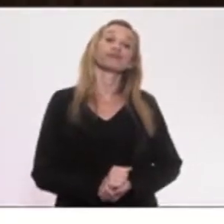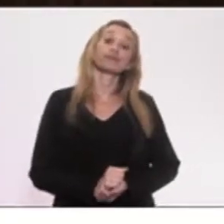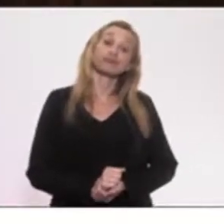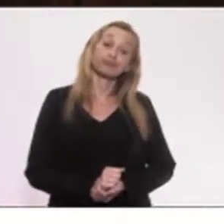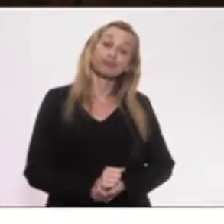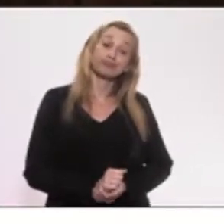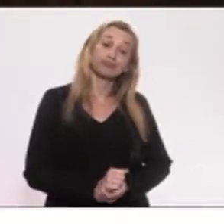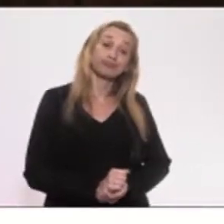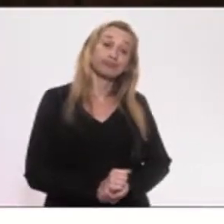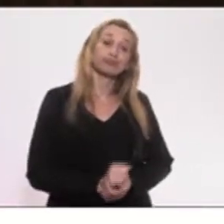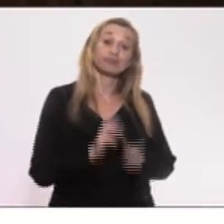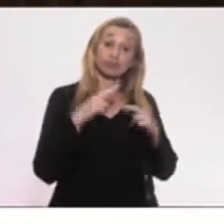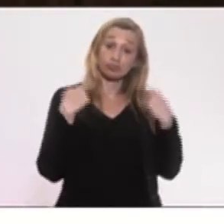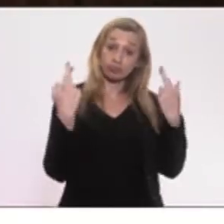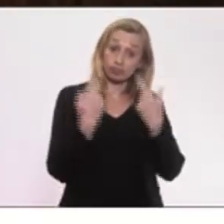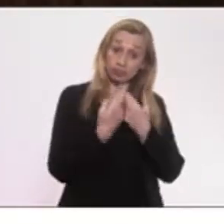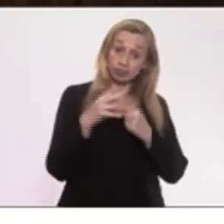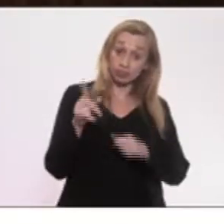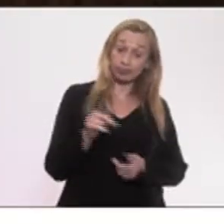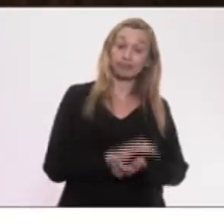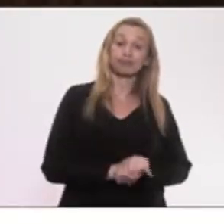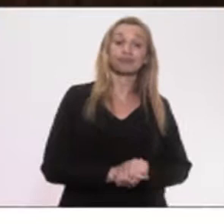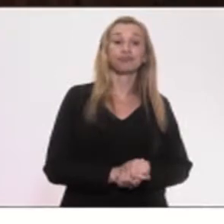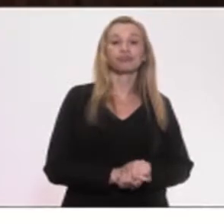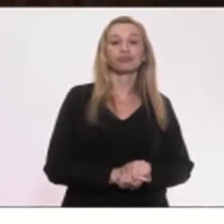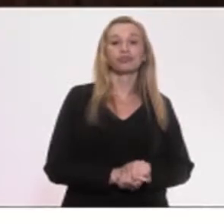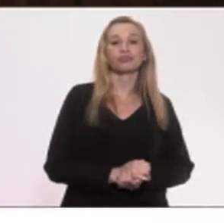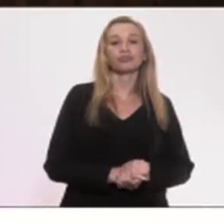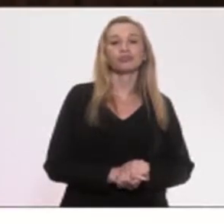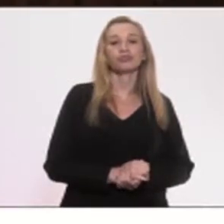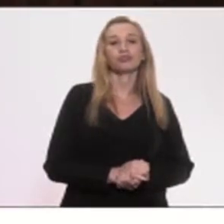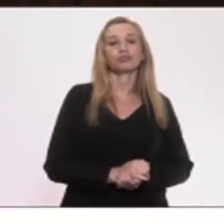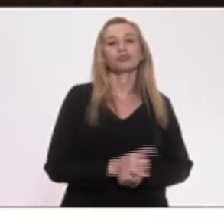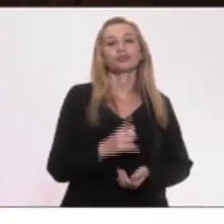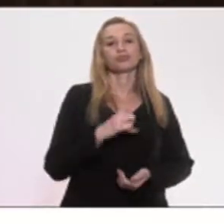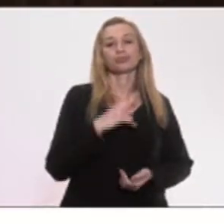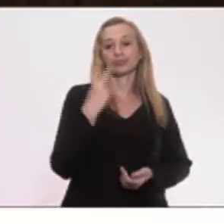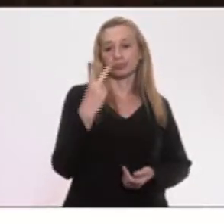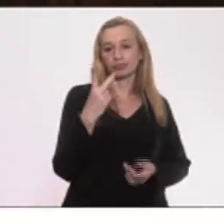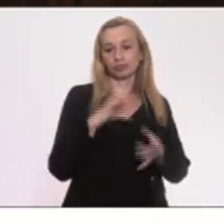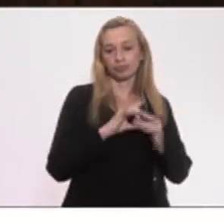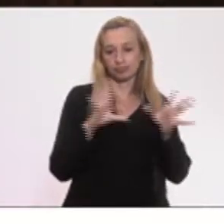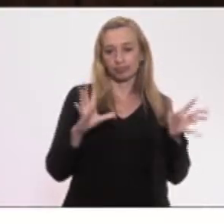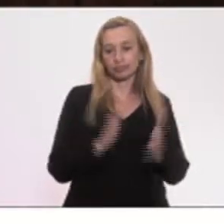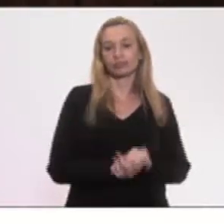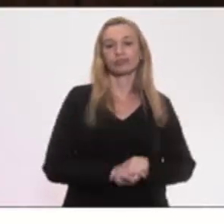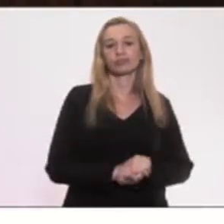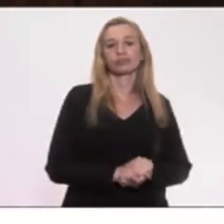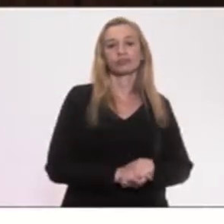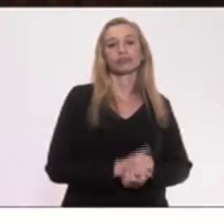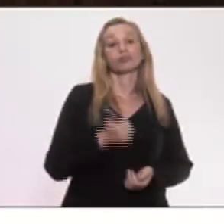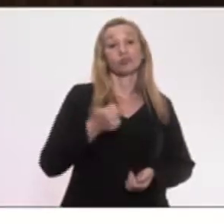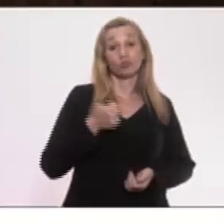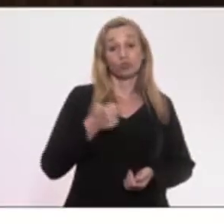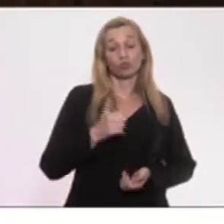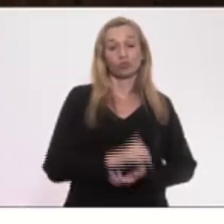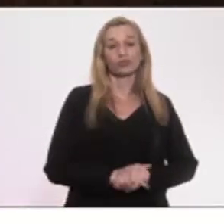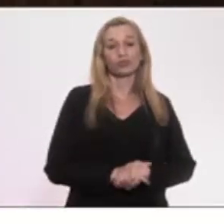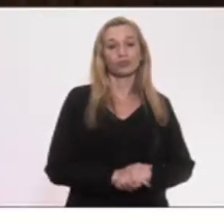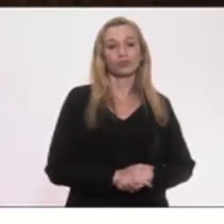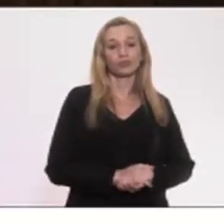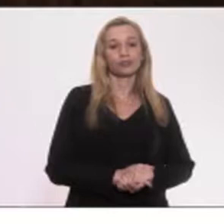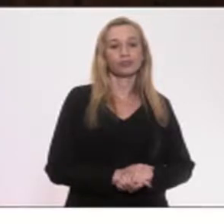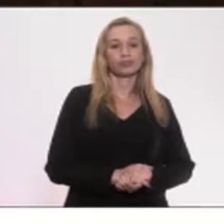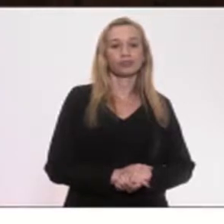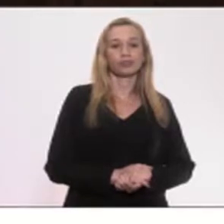Consultivo, naquela reunião, o Conselho Consultivo adotou 2 deliberações. Uma deliberação foi